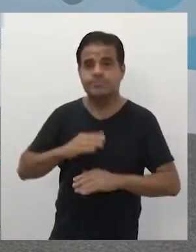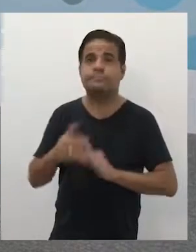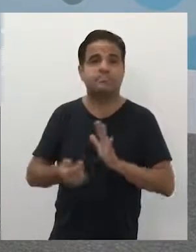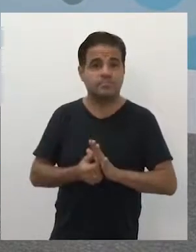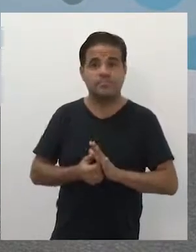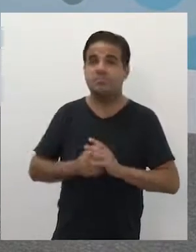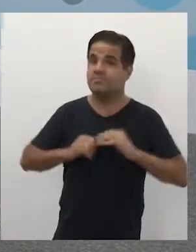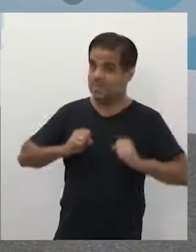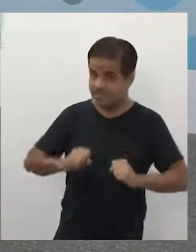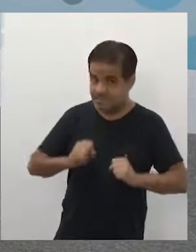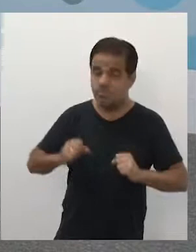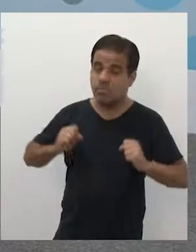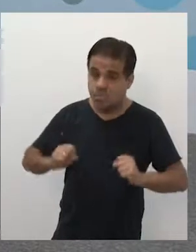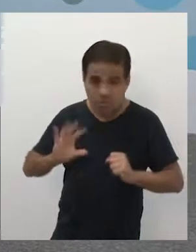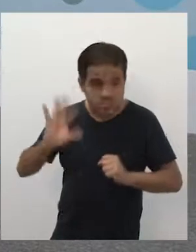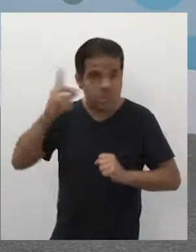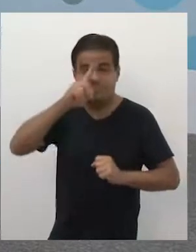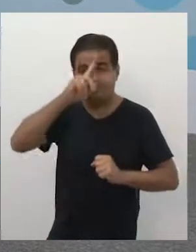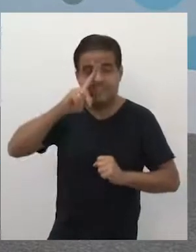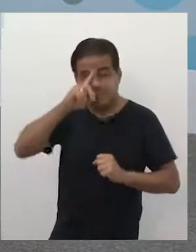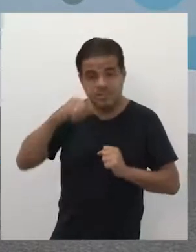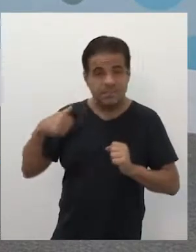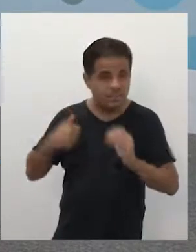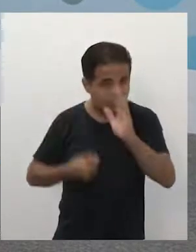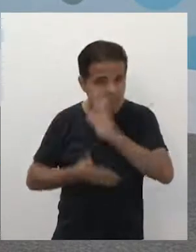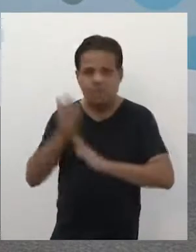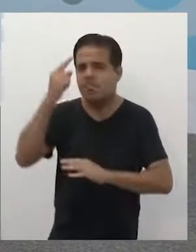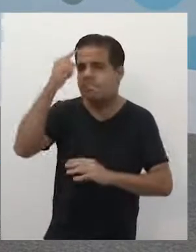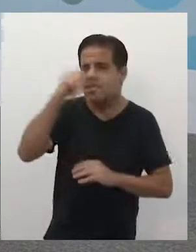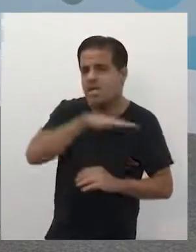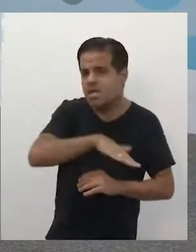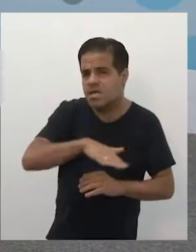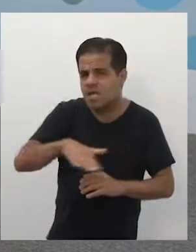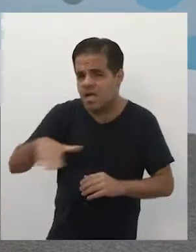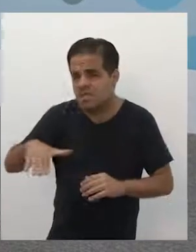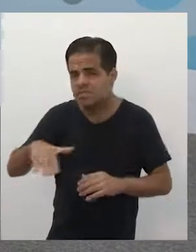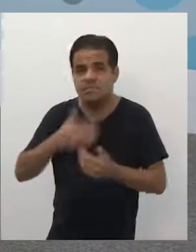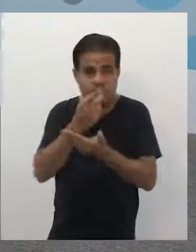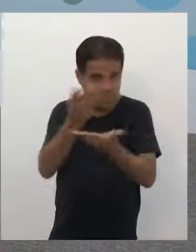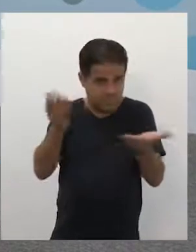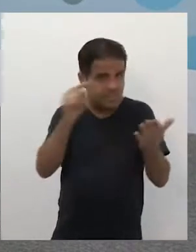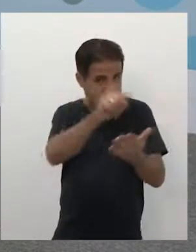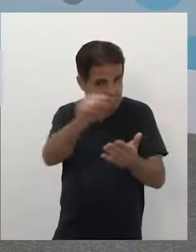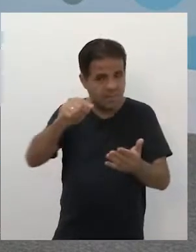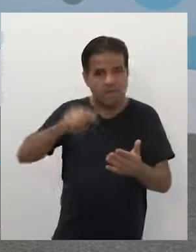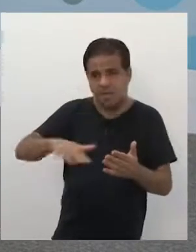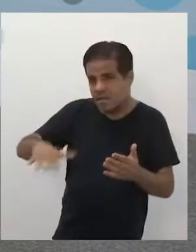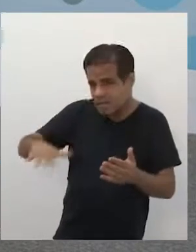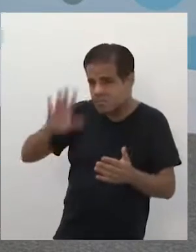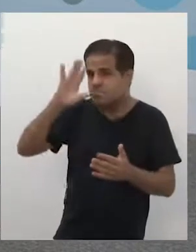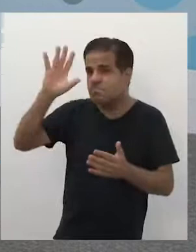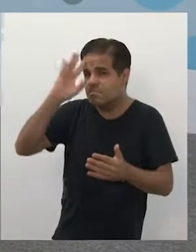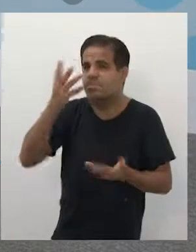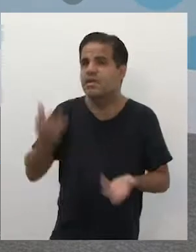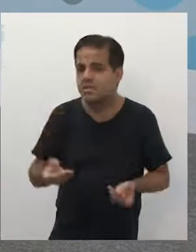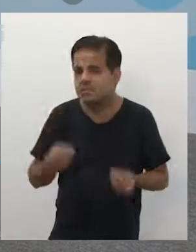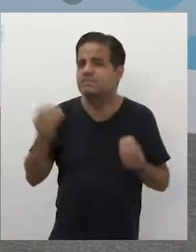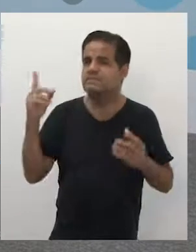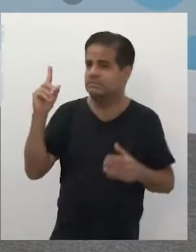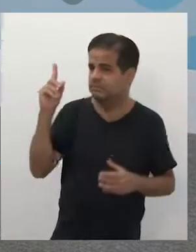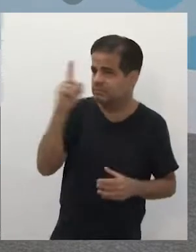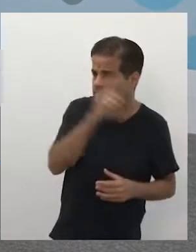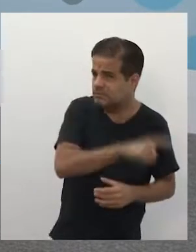vida em risco muitas vezes, né? Isso. Agora pensem, crianças, né? Vocês são crianças, pensem numa situação dessa. É bem